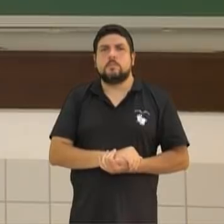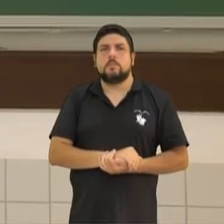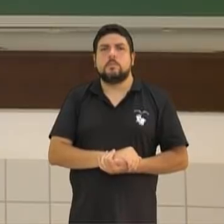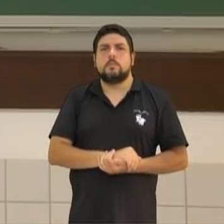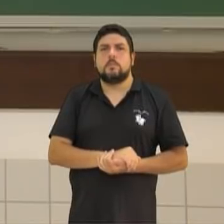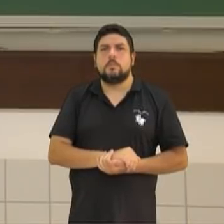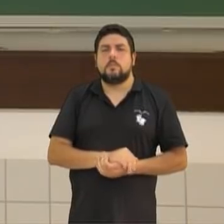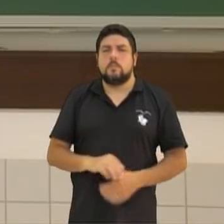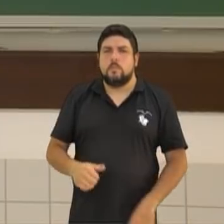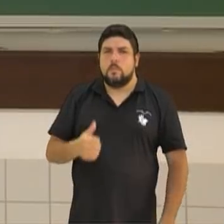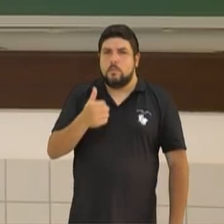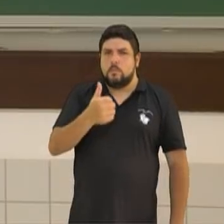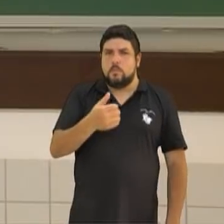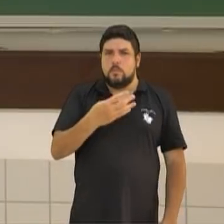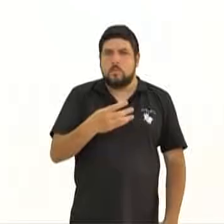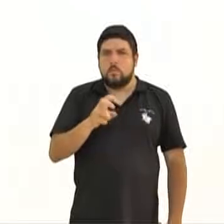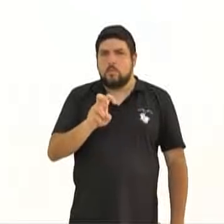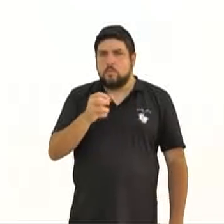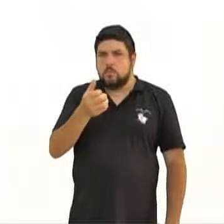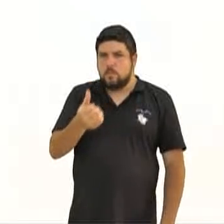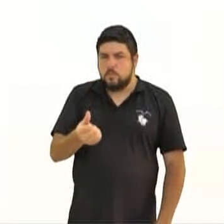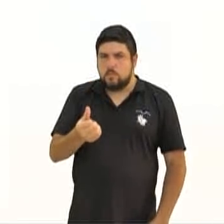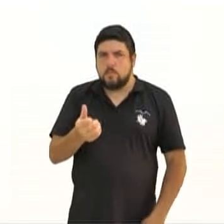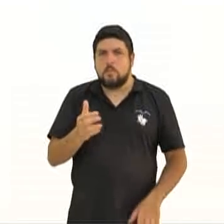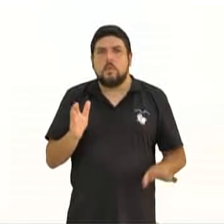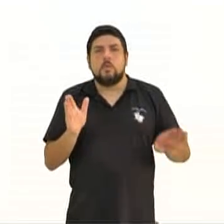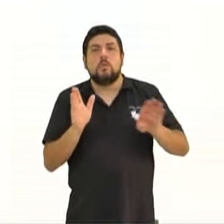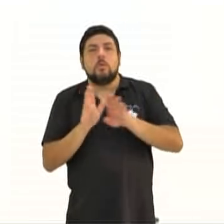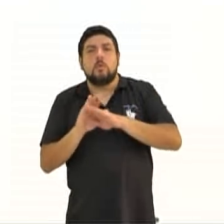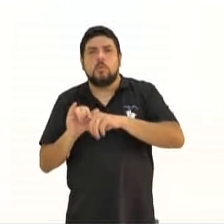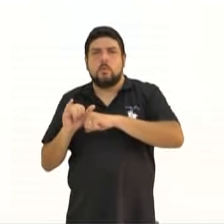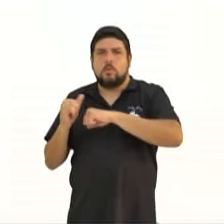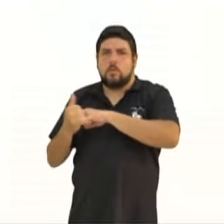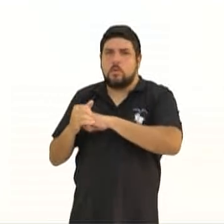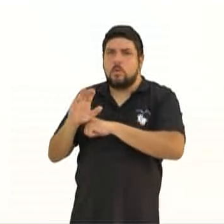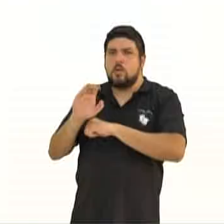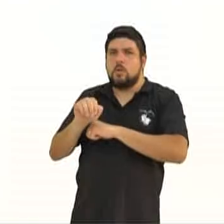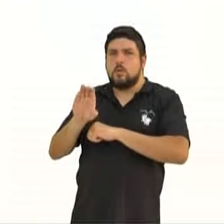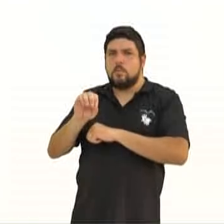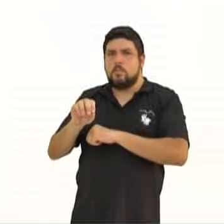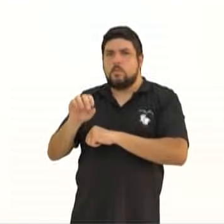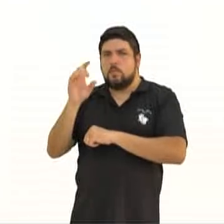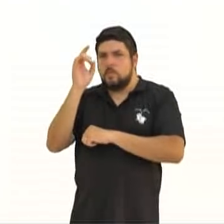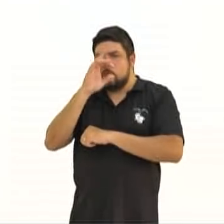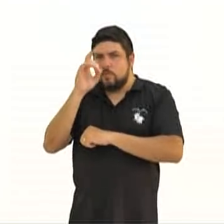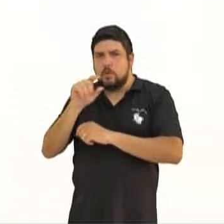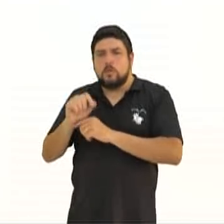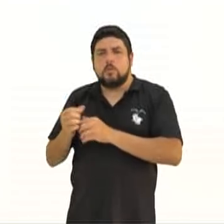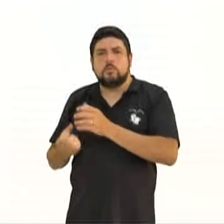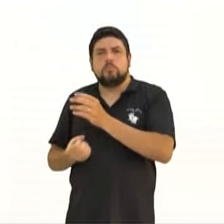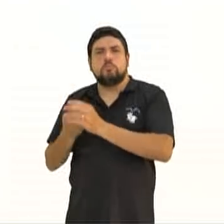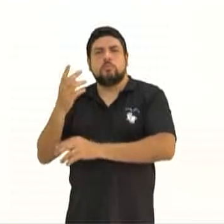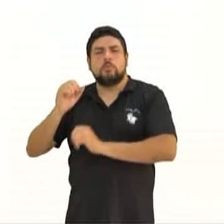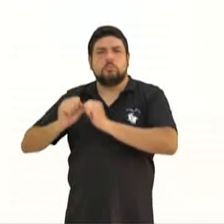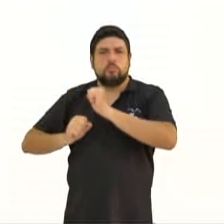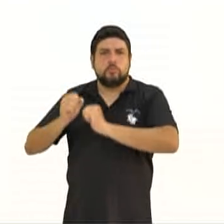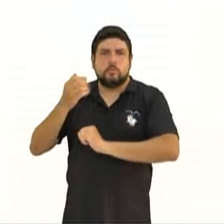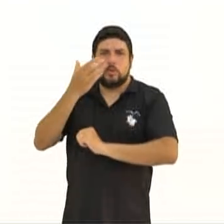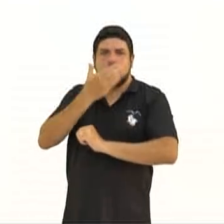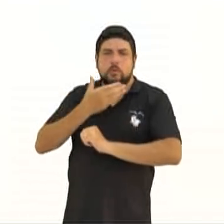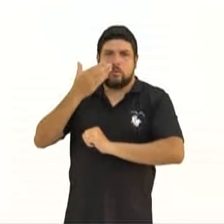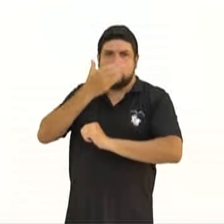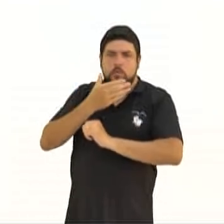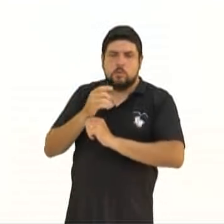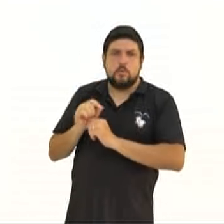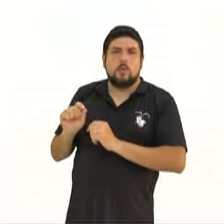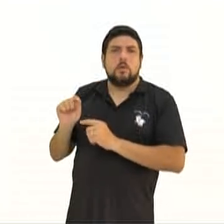E em 1456, chegaram às ilhas de Cabo Verde, onde ali montaram um engenho de açúcar e começaram a usar a mão de